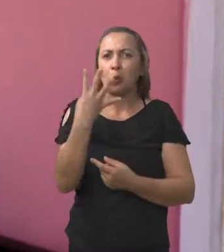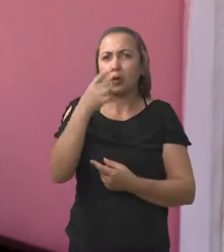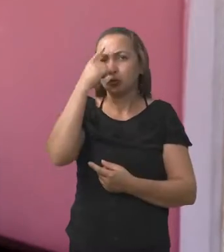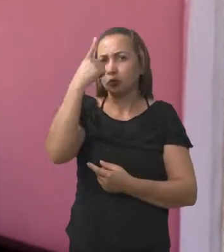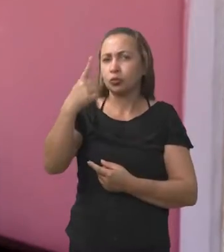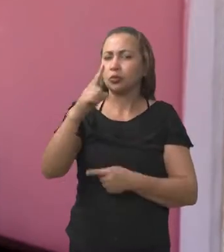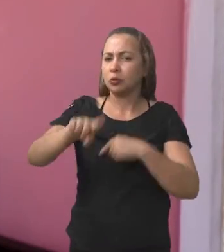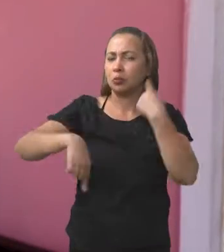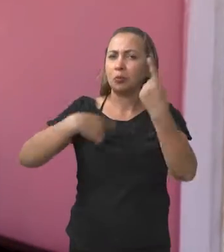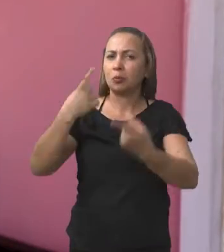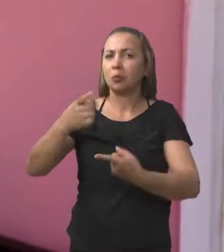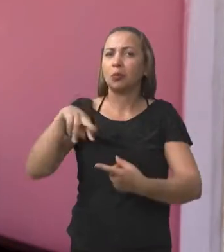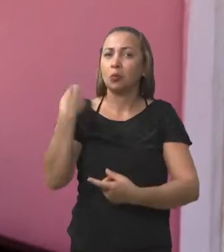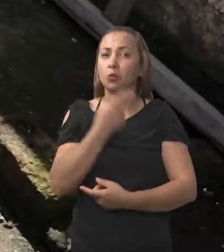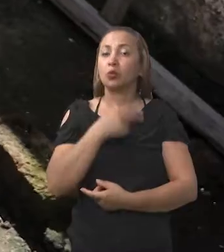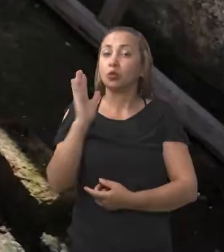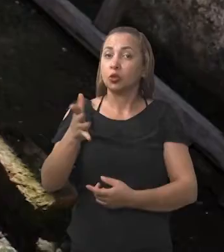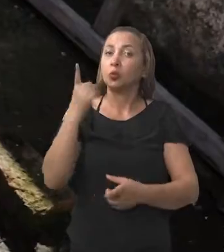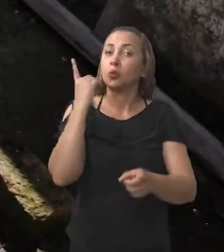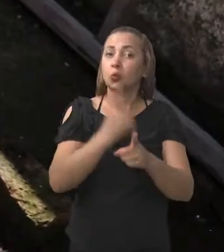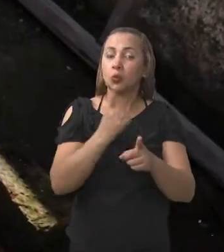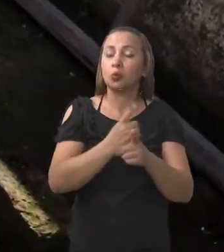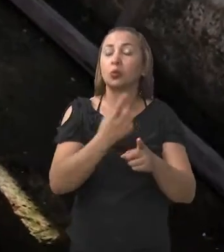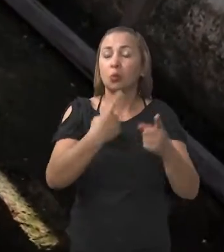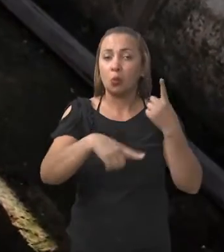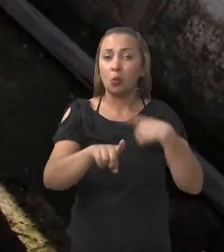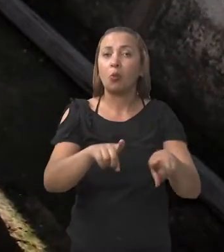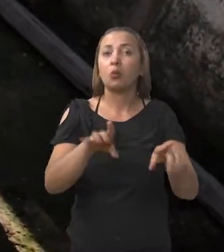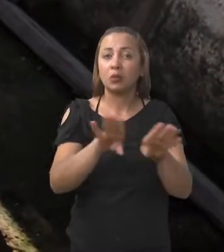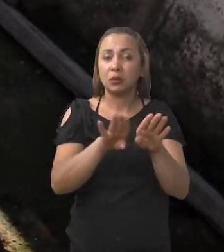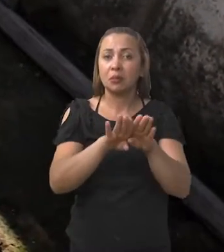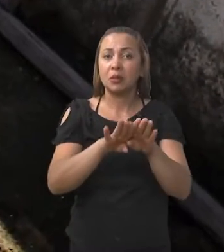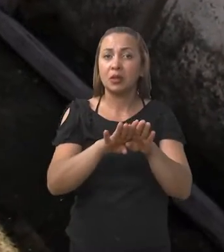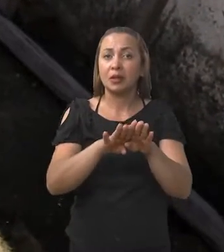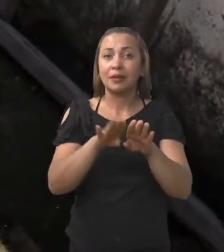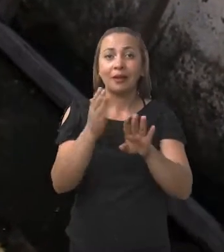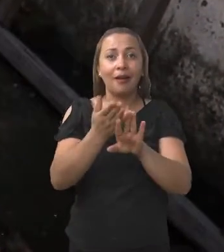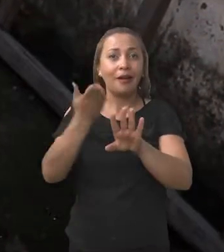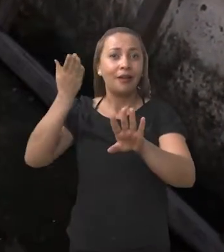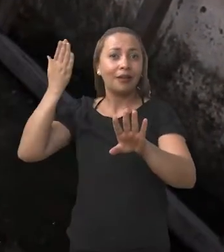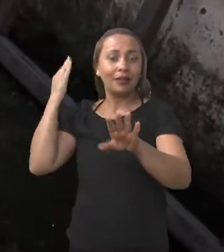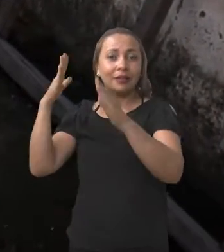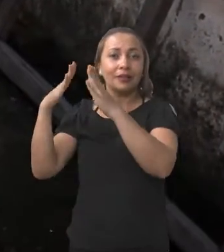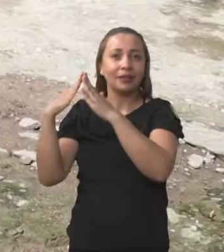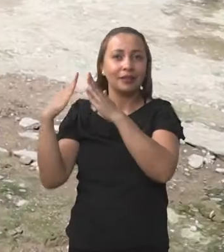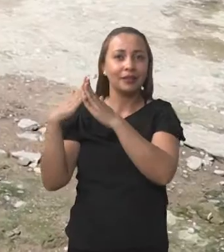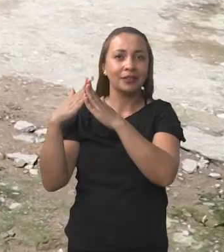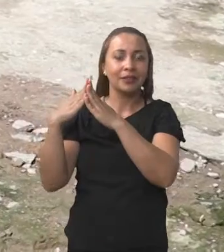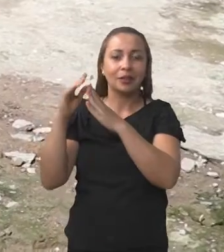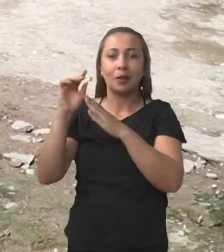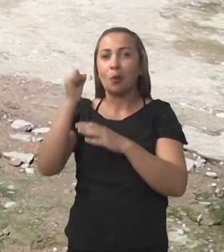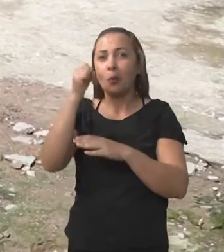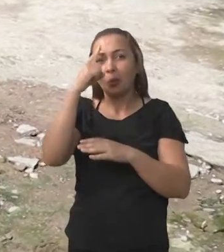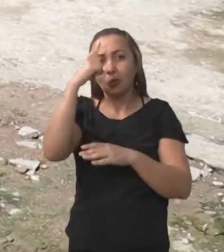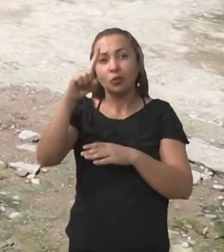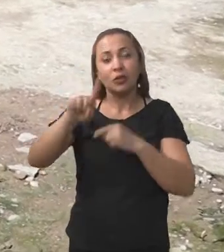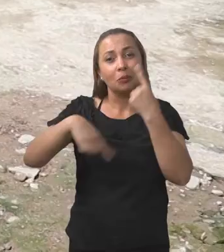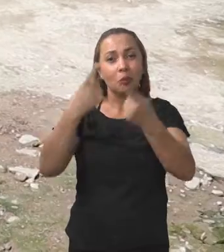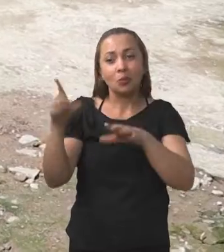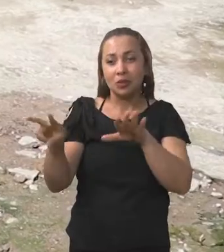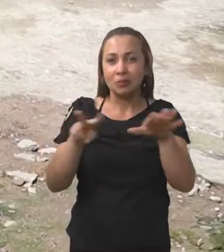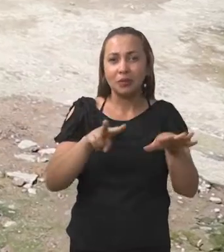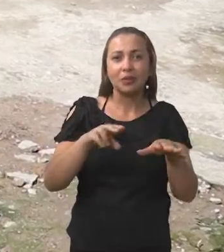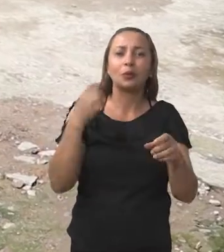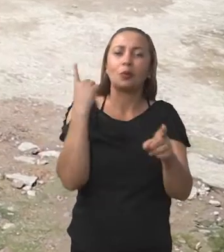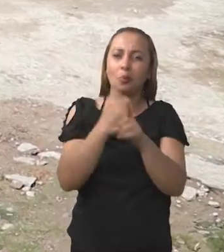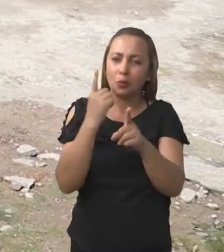dias depois, nós já achamos outro lá no fundo. 8 dias depois, nós achamos mais